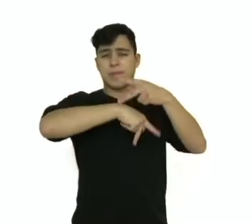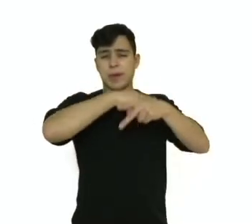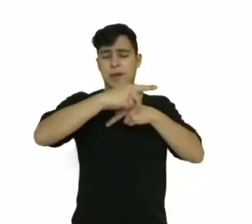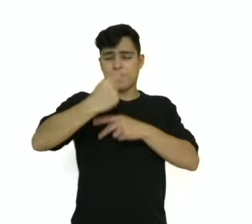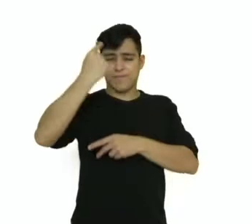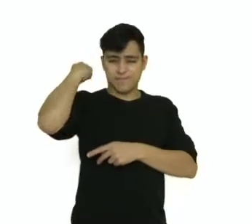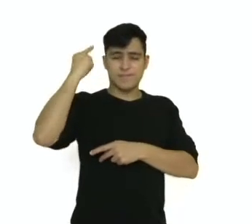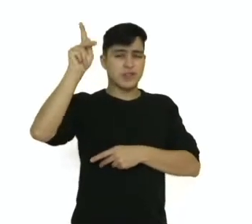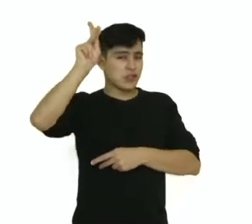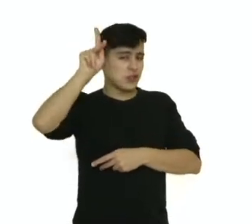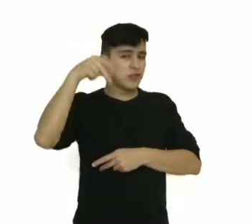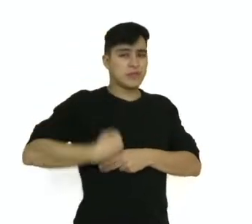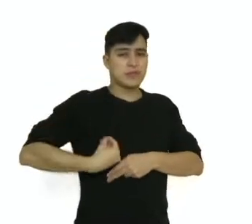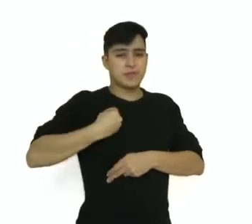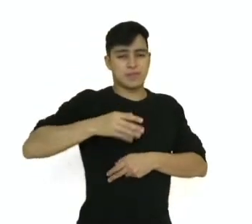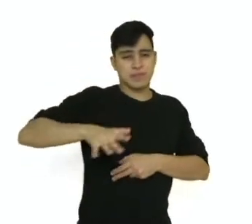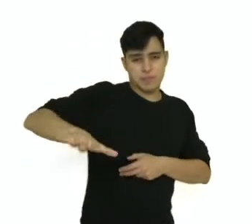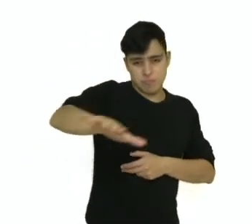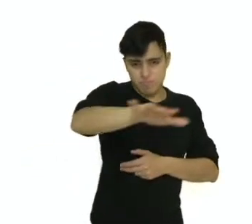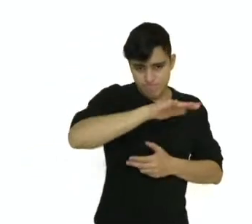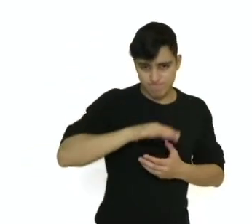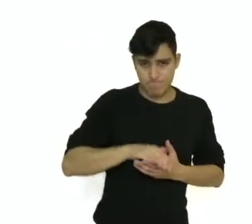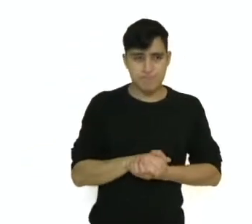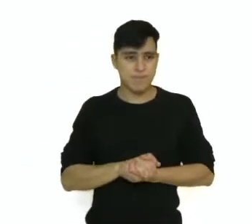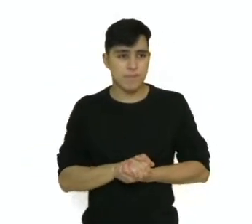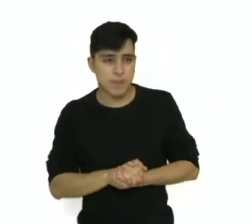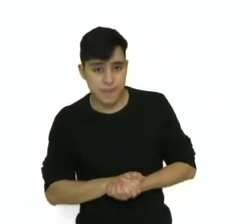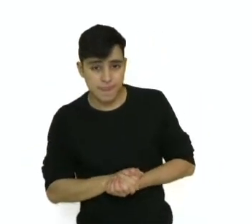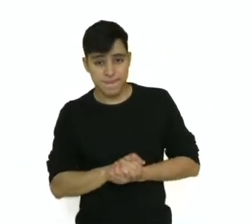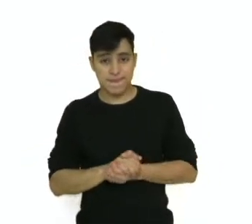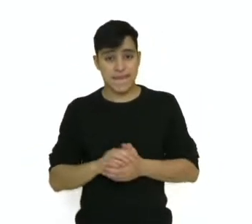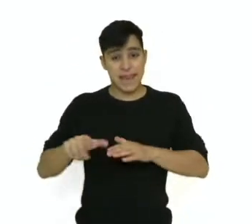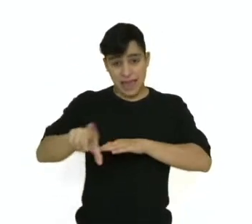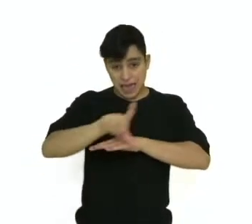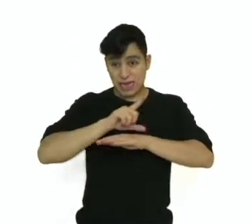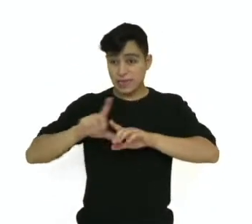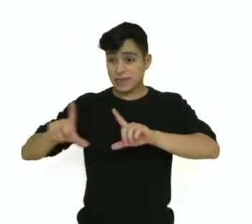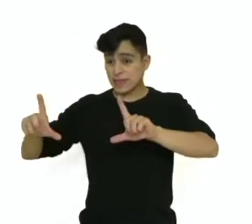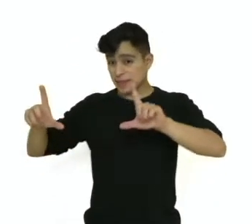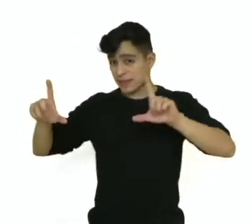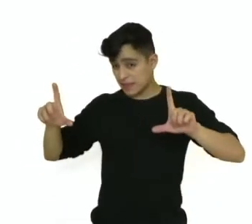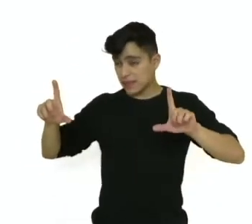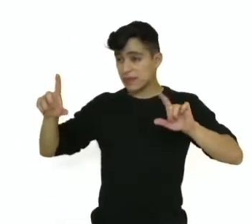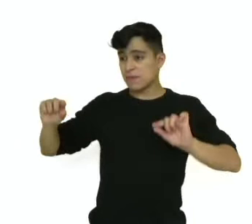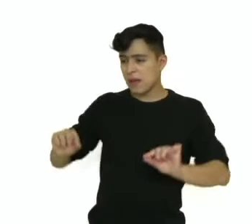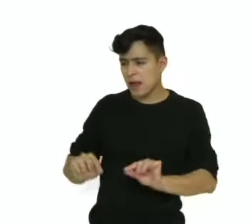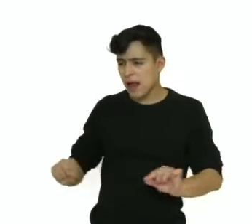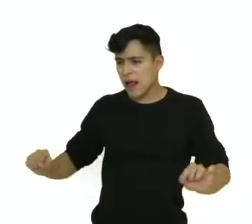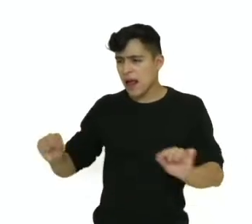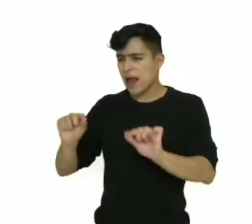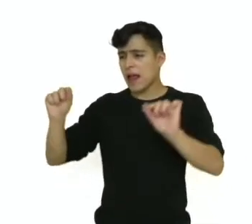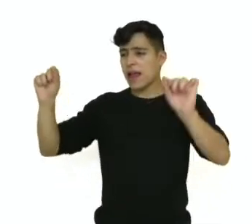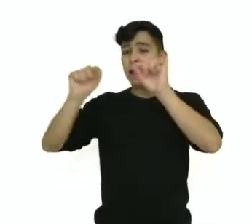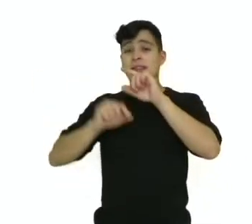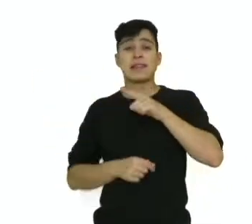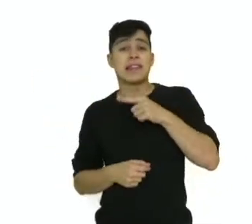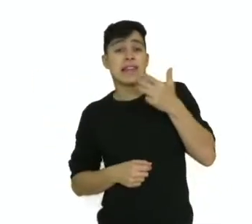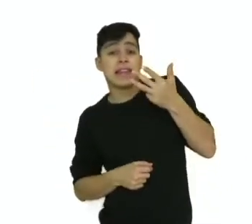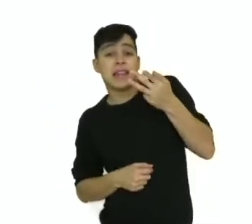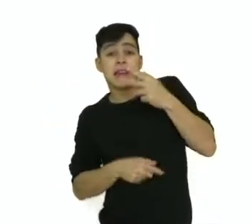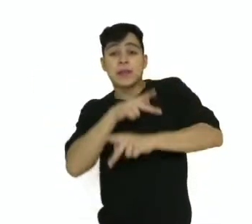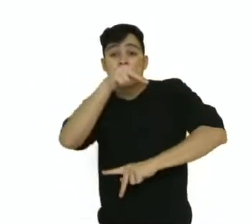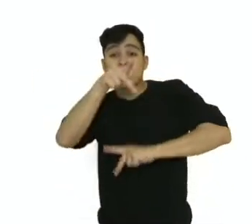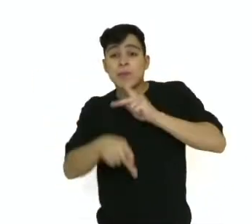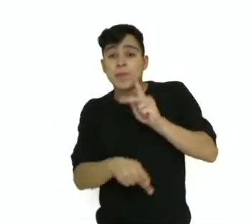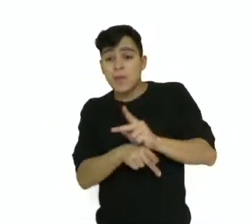Então veja, no mapa que nós vimos, né, no slide anterior, estão representados 13 povos indígenas